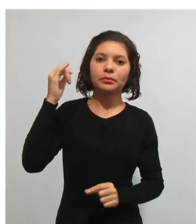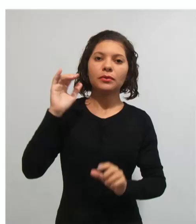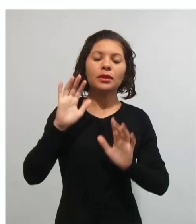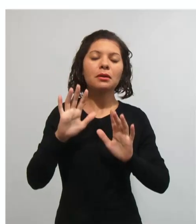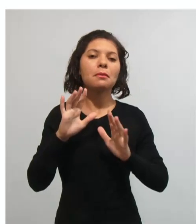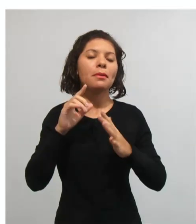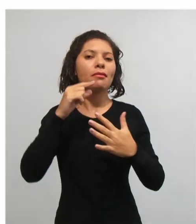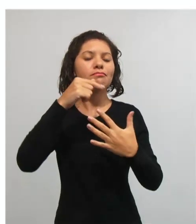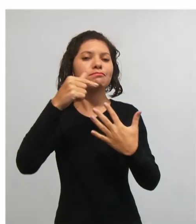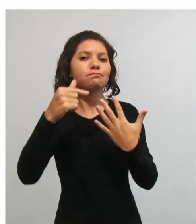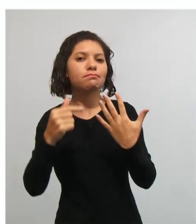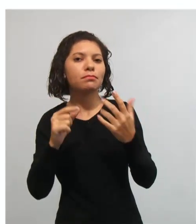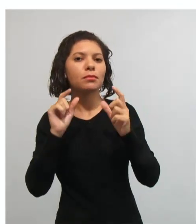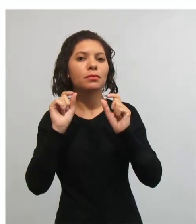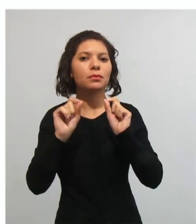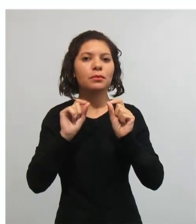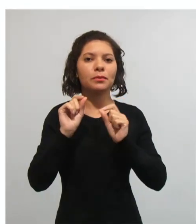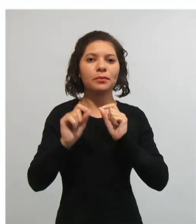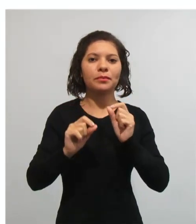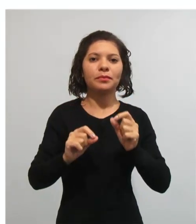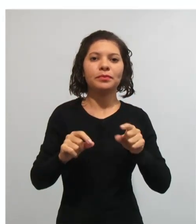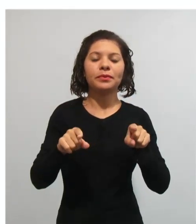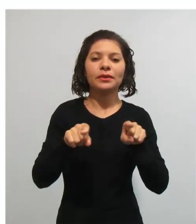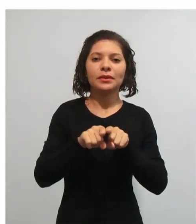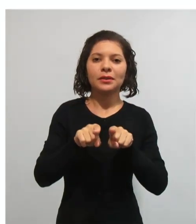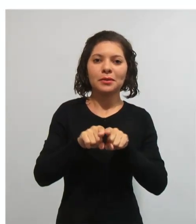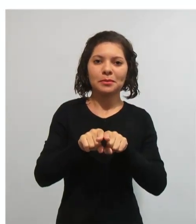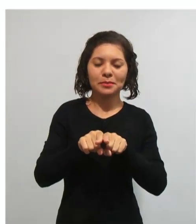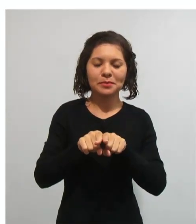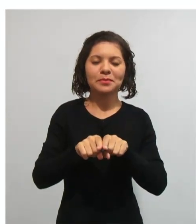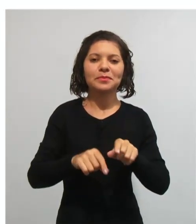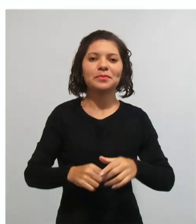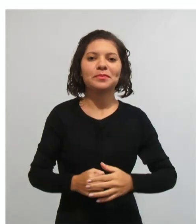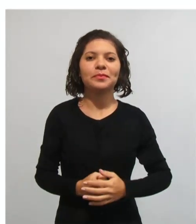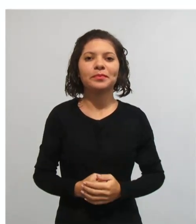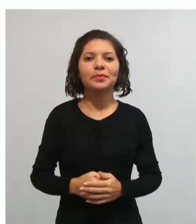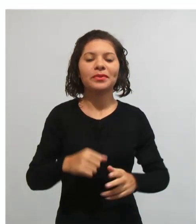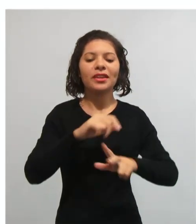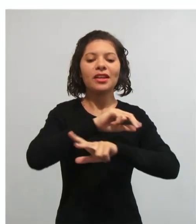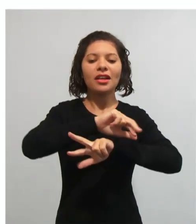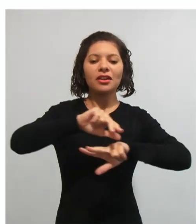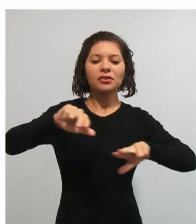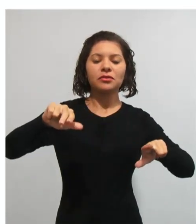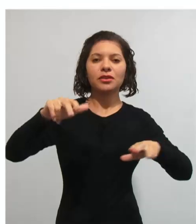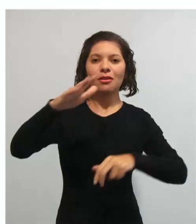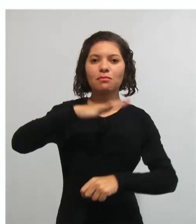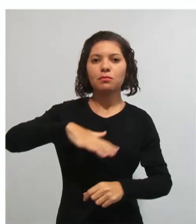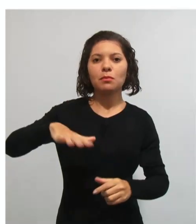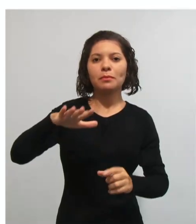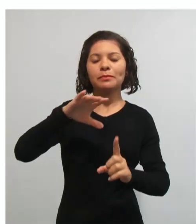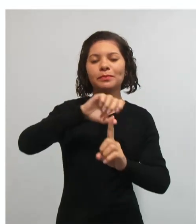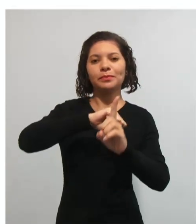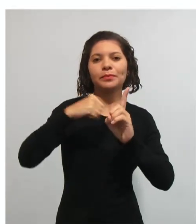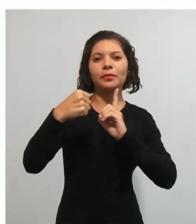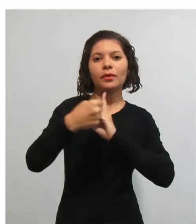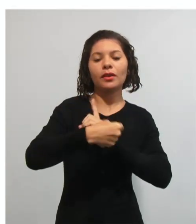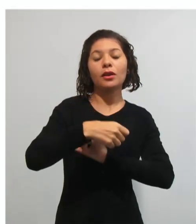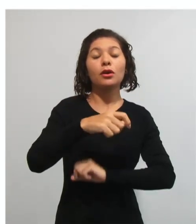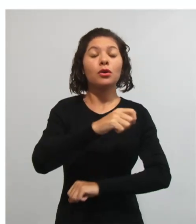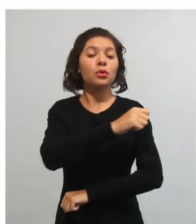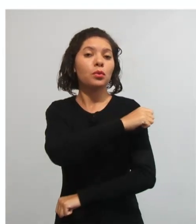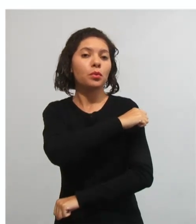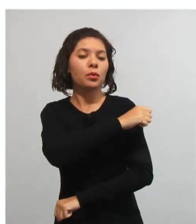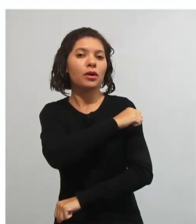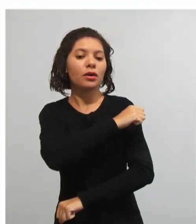condições e os interesses dos diversos segmentos sociais. O aluno convive